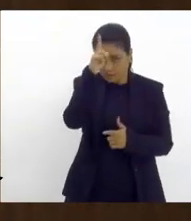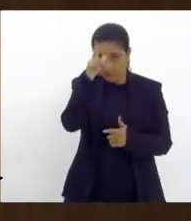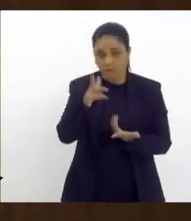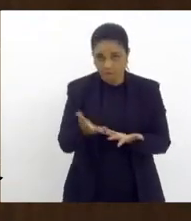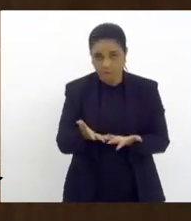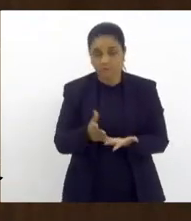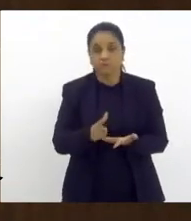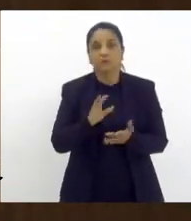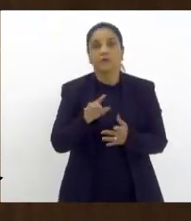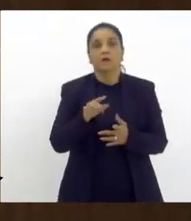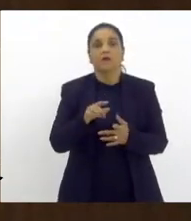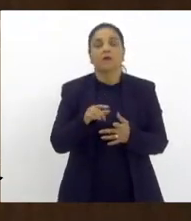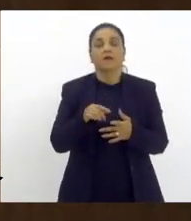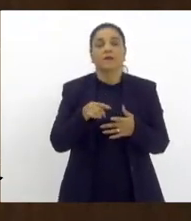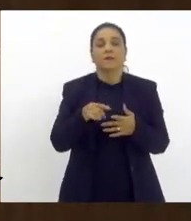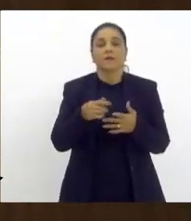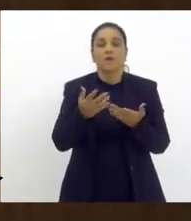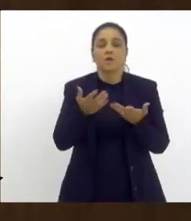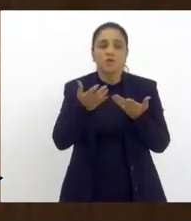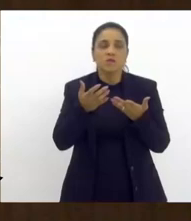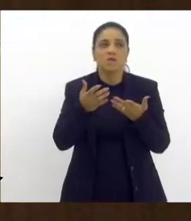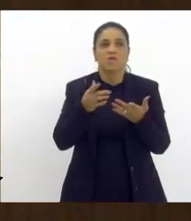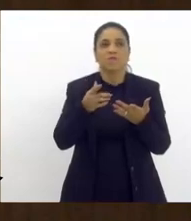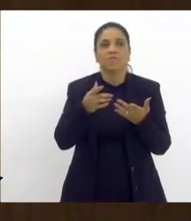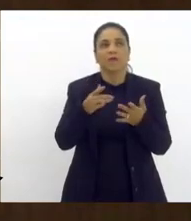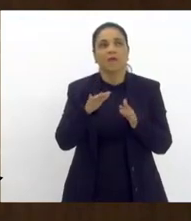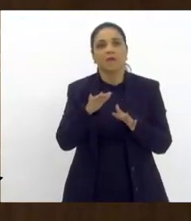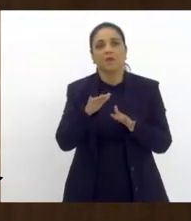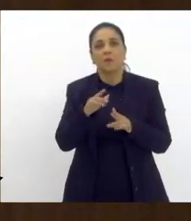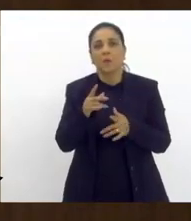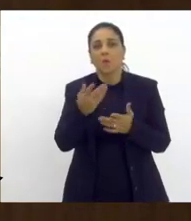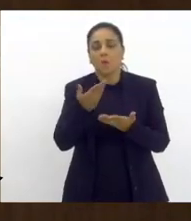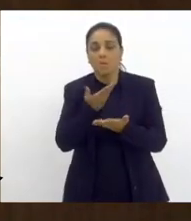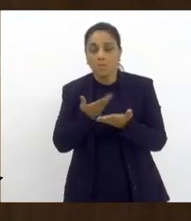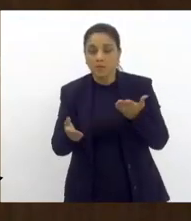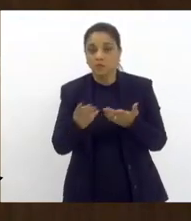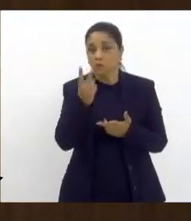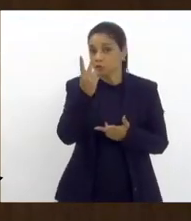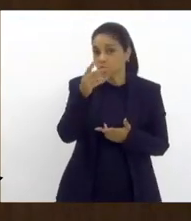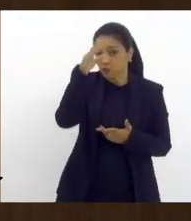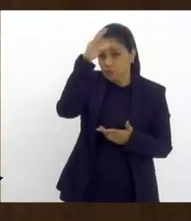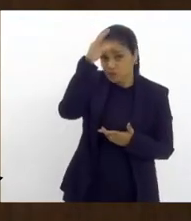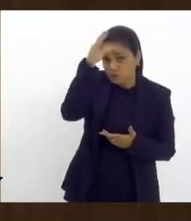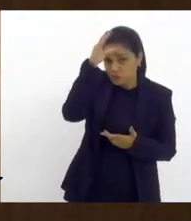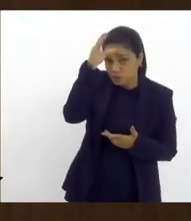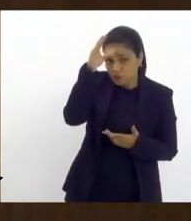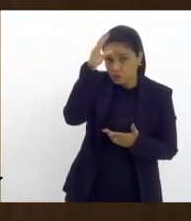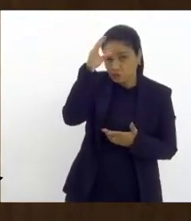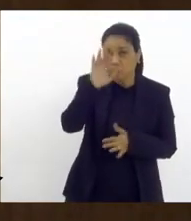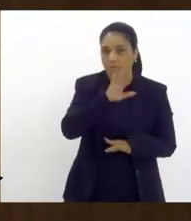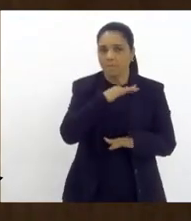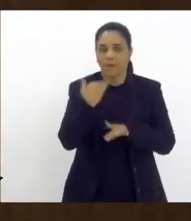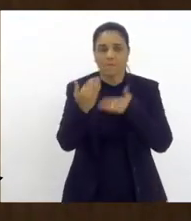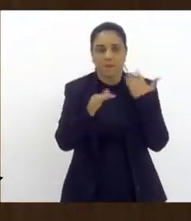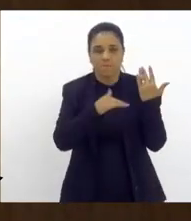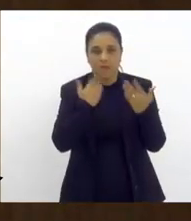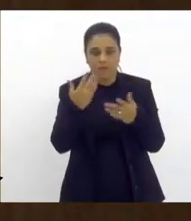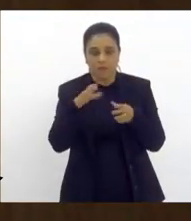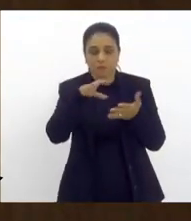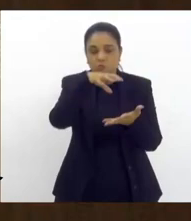eu perdi dois tios avós cremados em campos de concentração nas vistas na Polônia